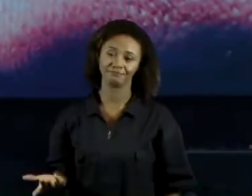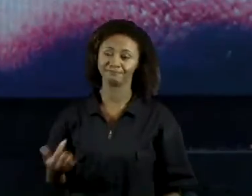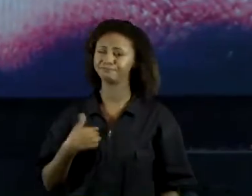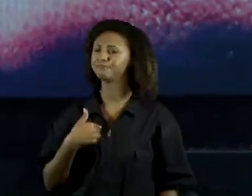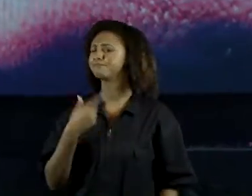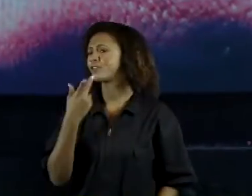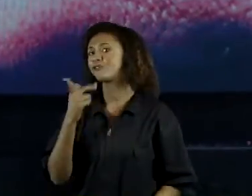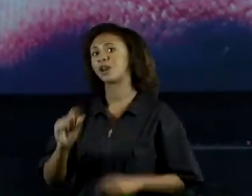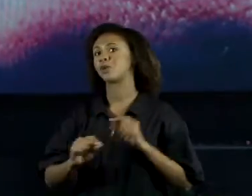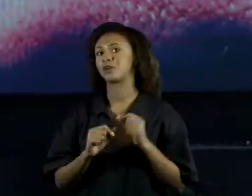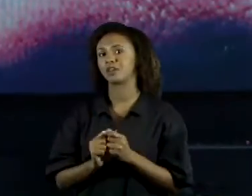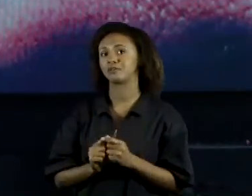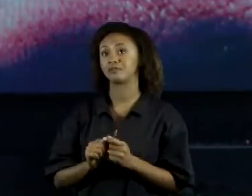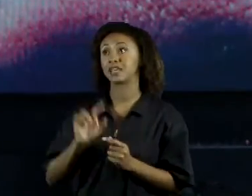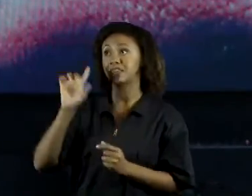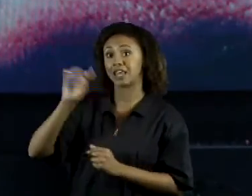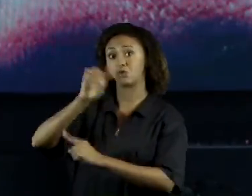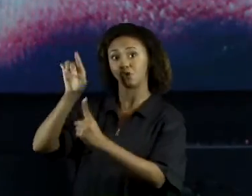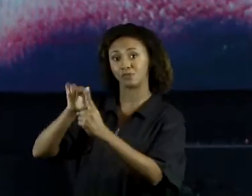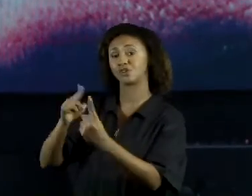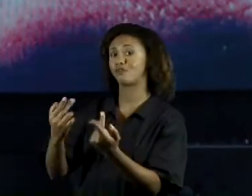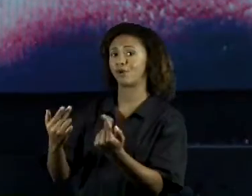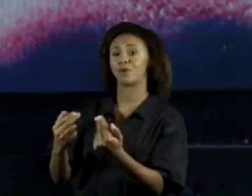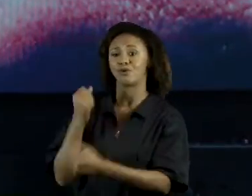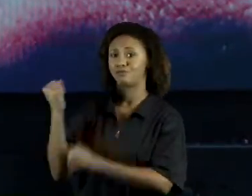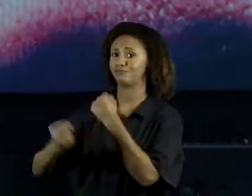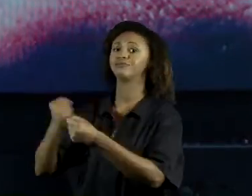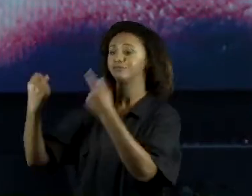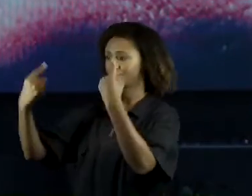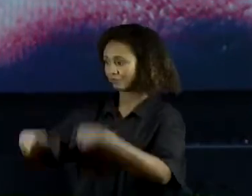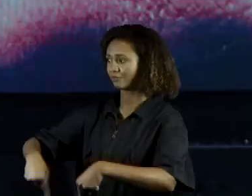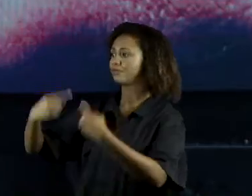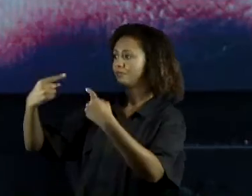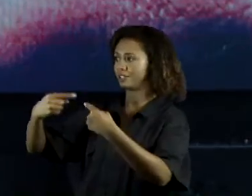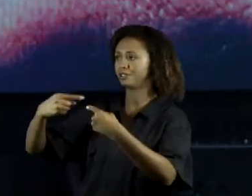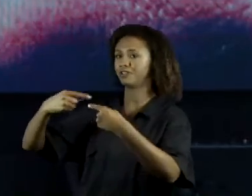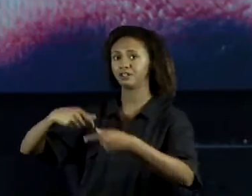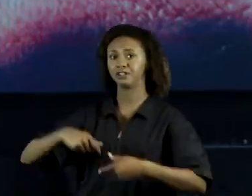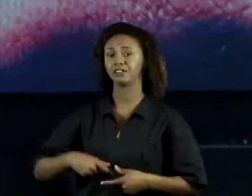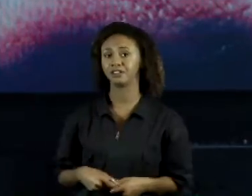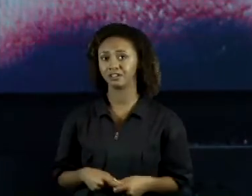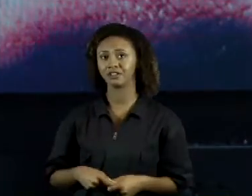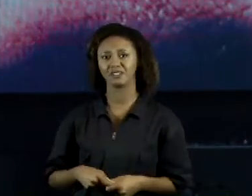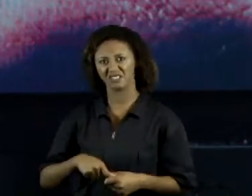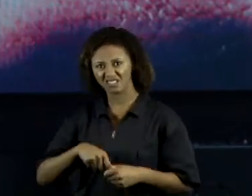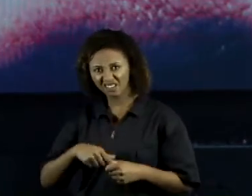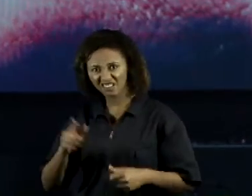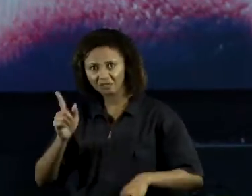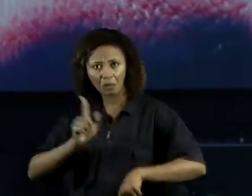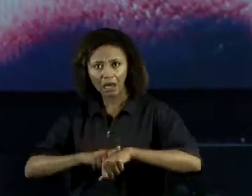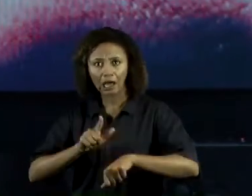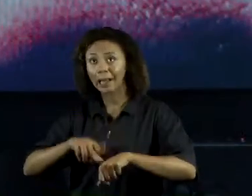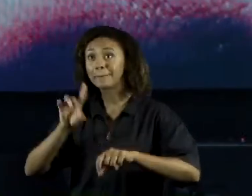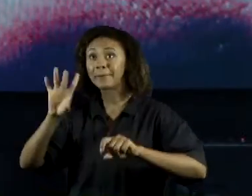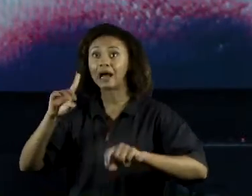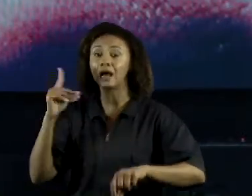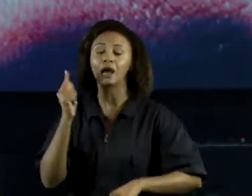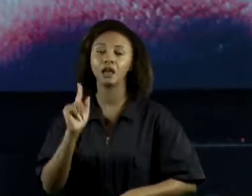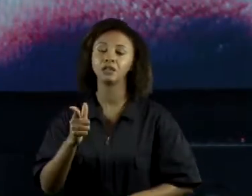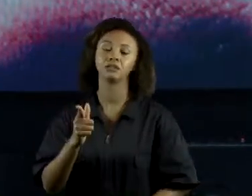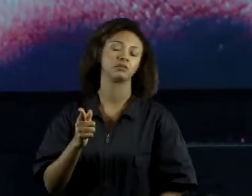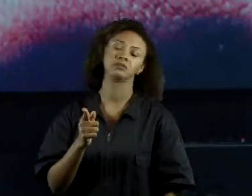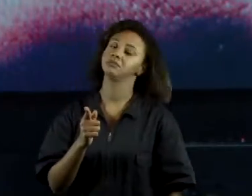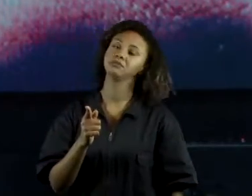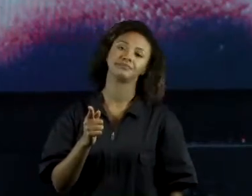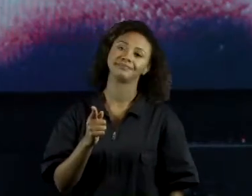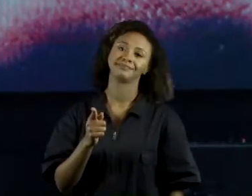O propósito de Deus é uma maratona. Ele não vai se cumprir de uma hora para outra. Ele tem que